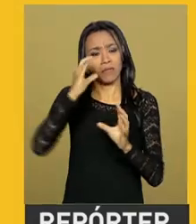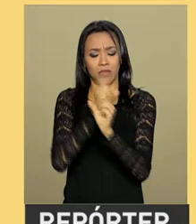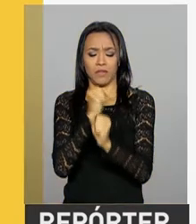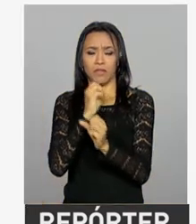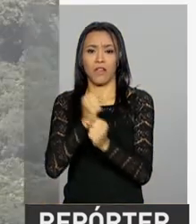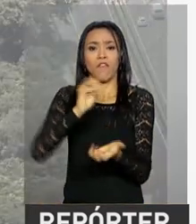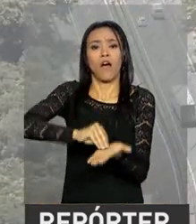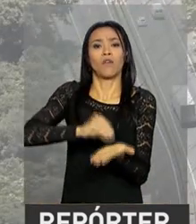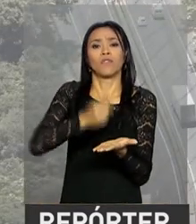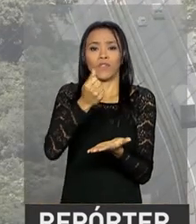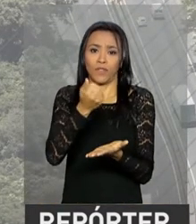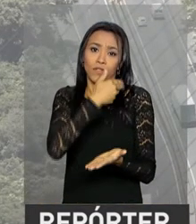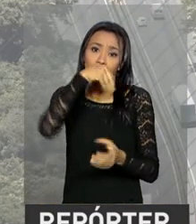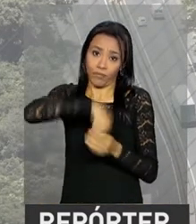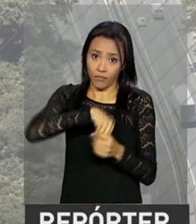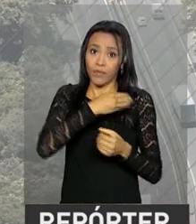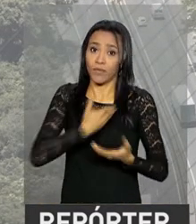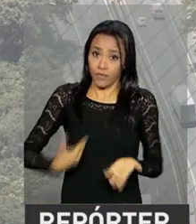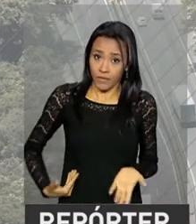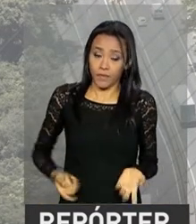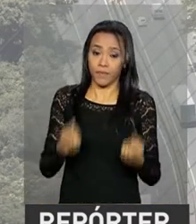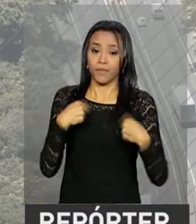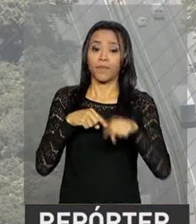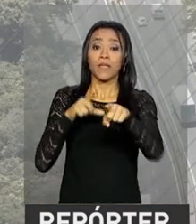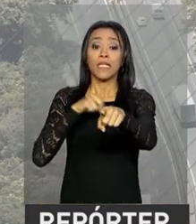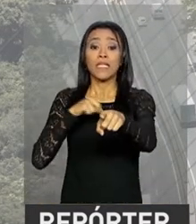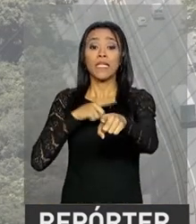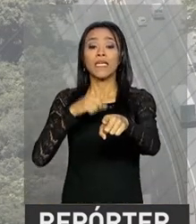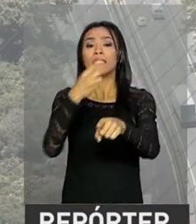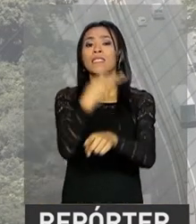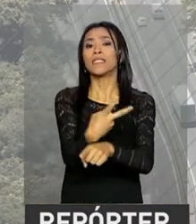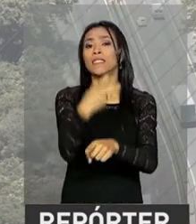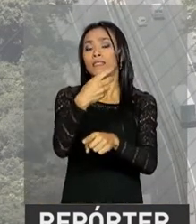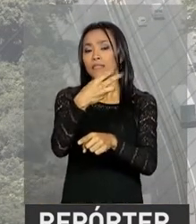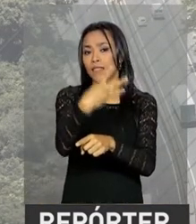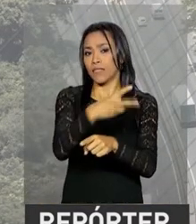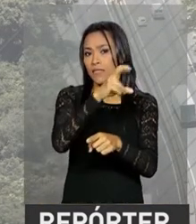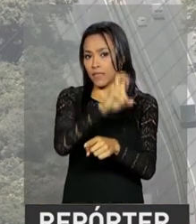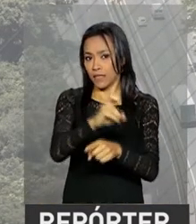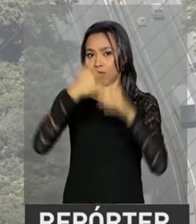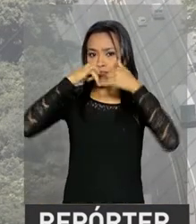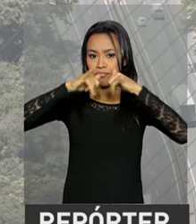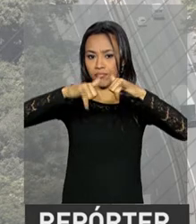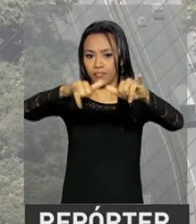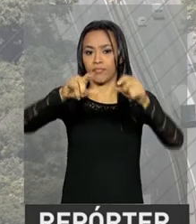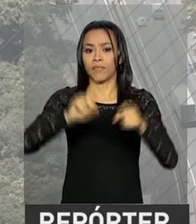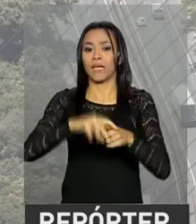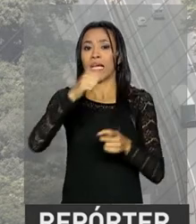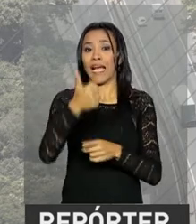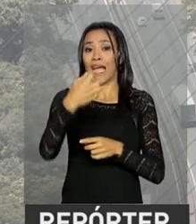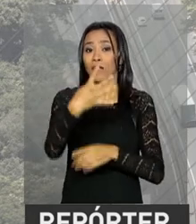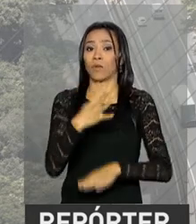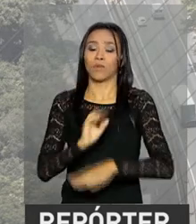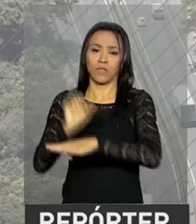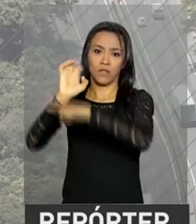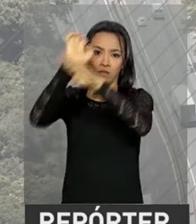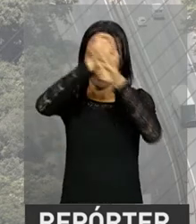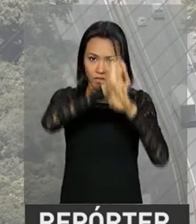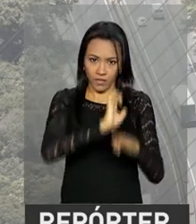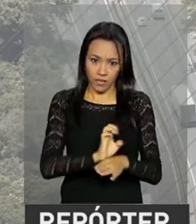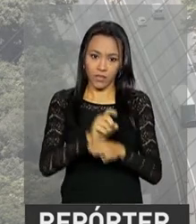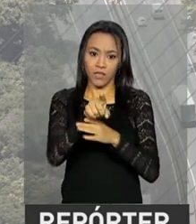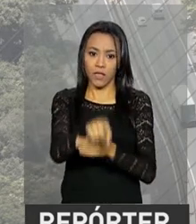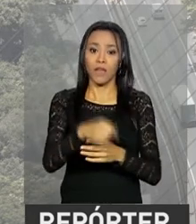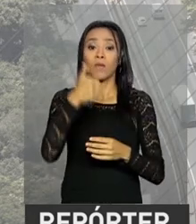neste pacote estão 35 linhas de transmissão de energia 14 companhias estaduais de saneamento quatro